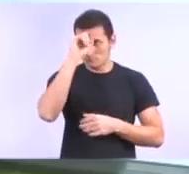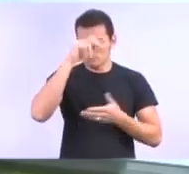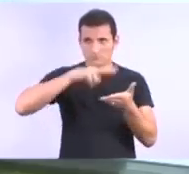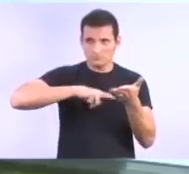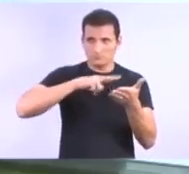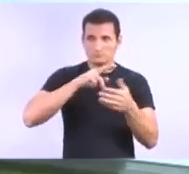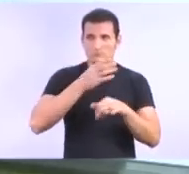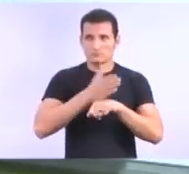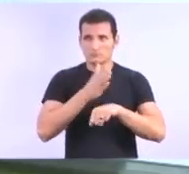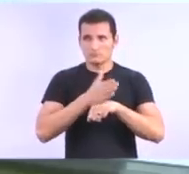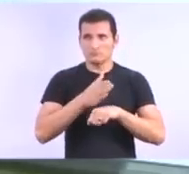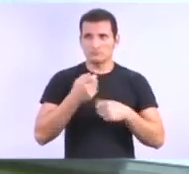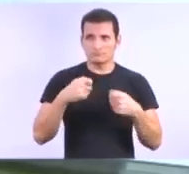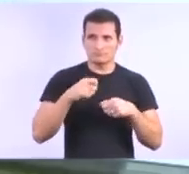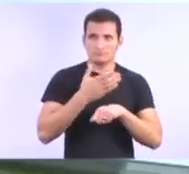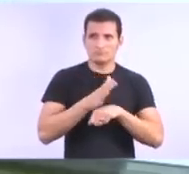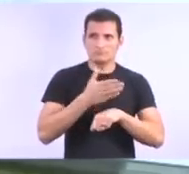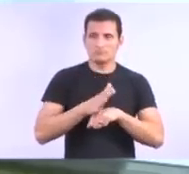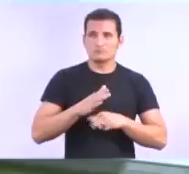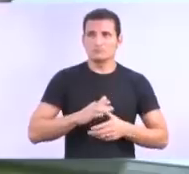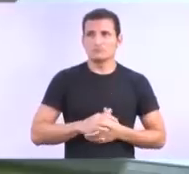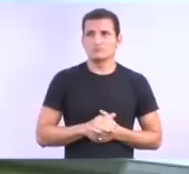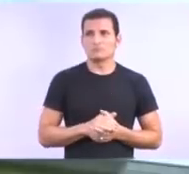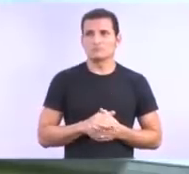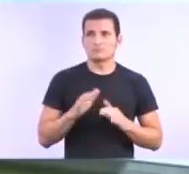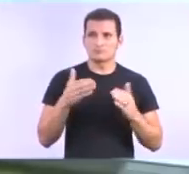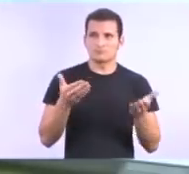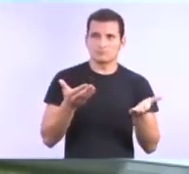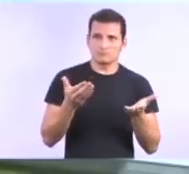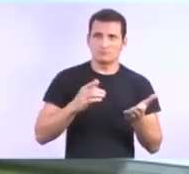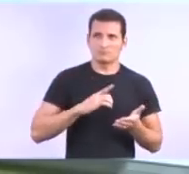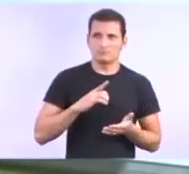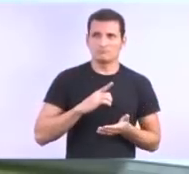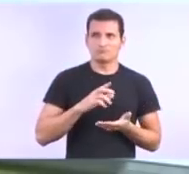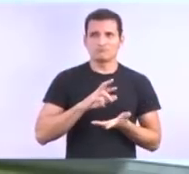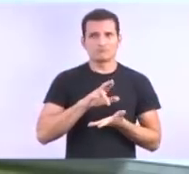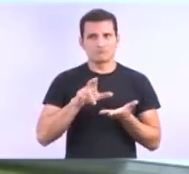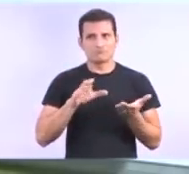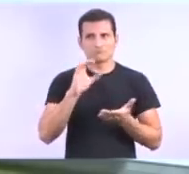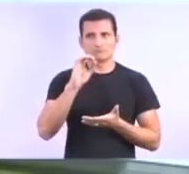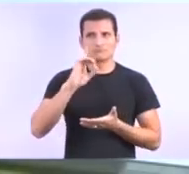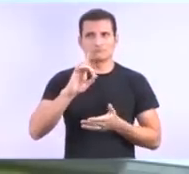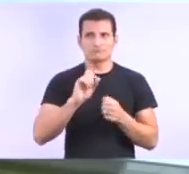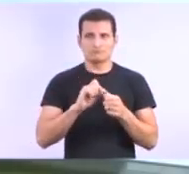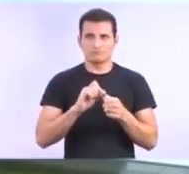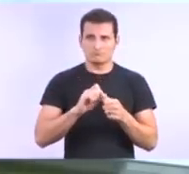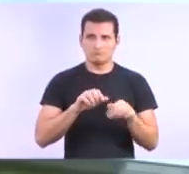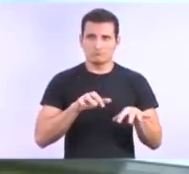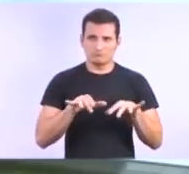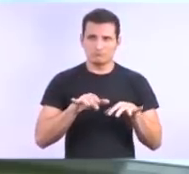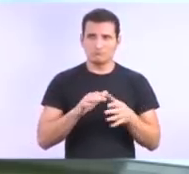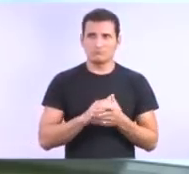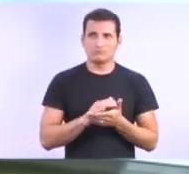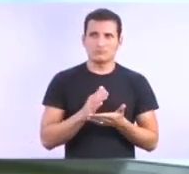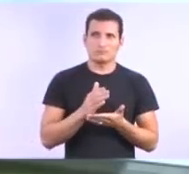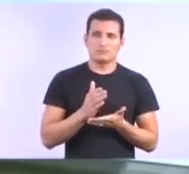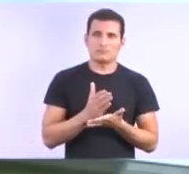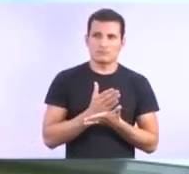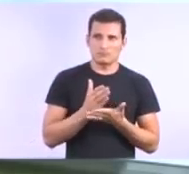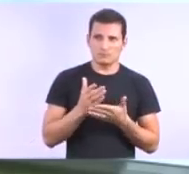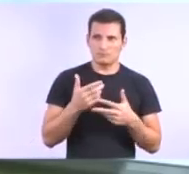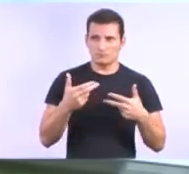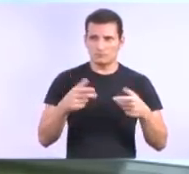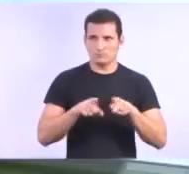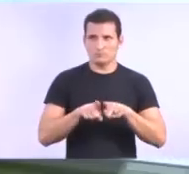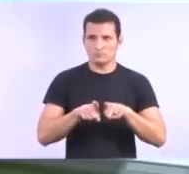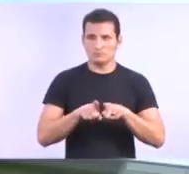praticando, a gente precisa praticar. Então agora a gente está tendo bastante código para fazer e vocês devem fazer isso em casa. Algumas questões que é bom considerar é o